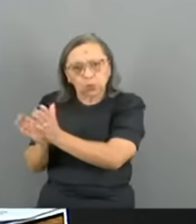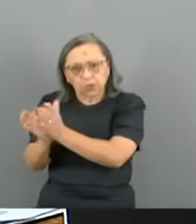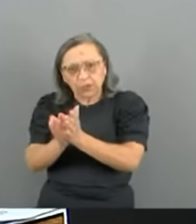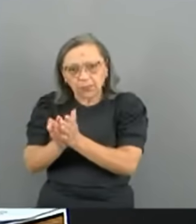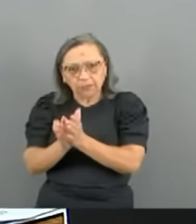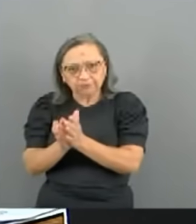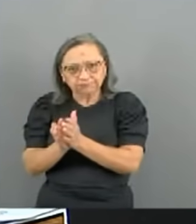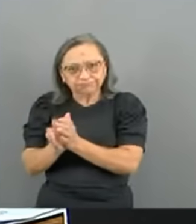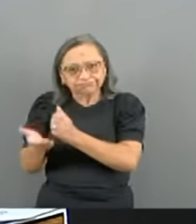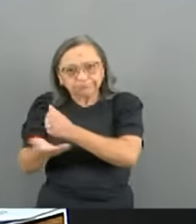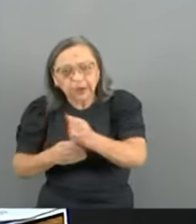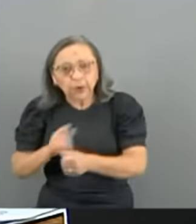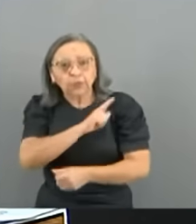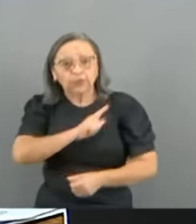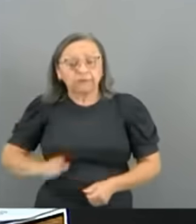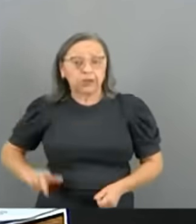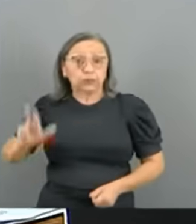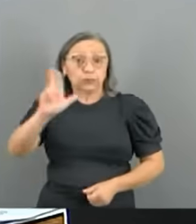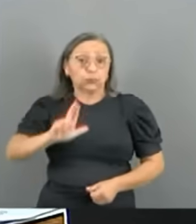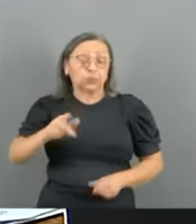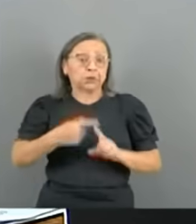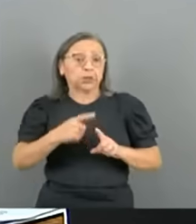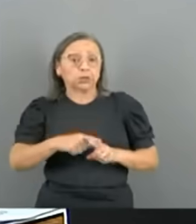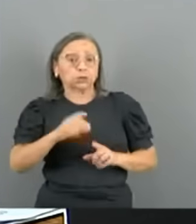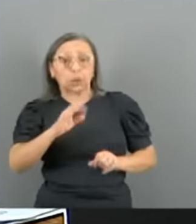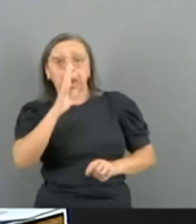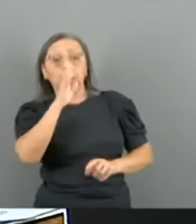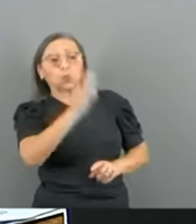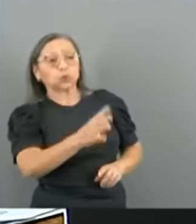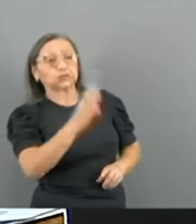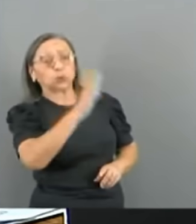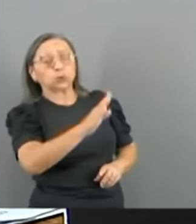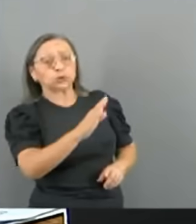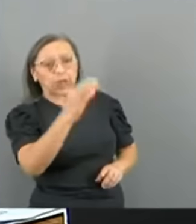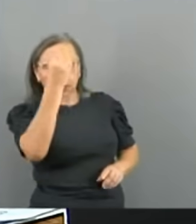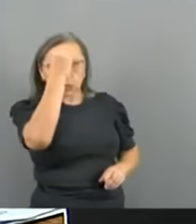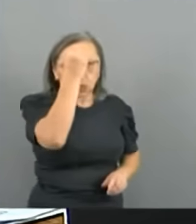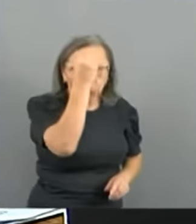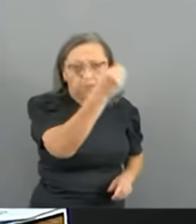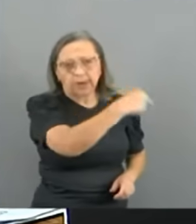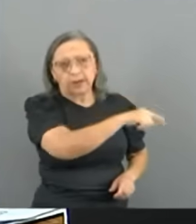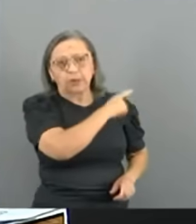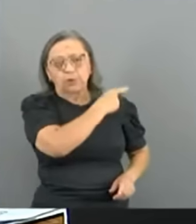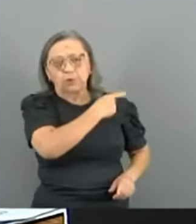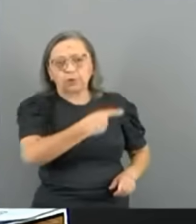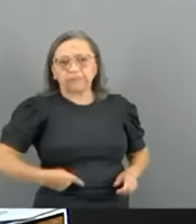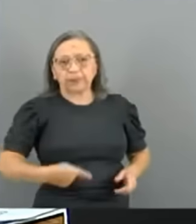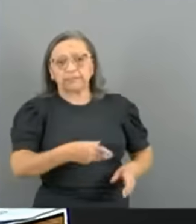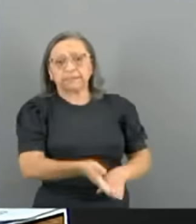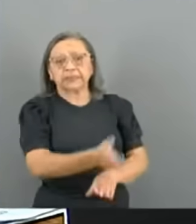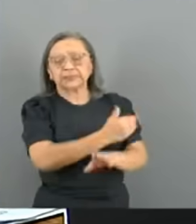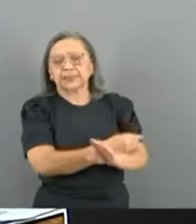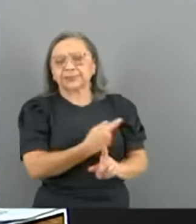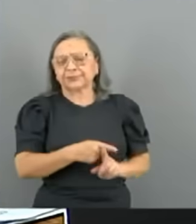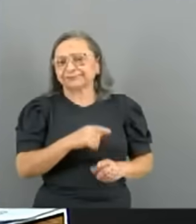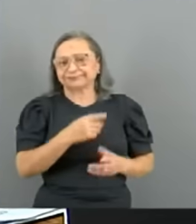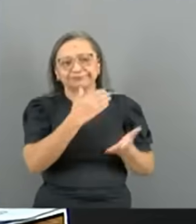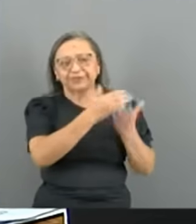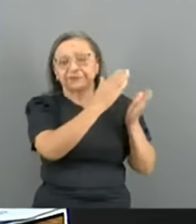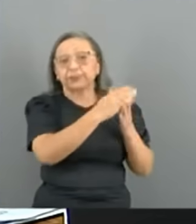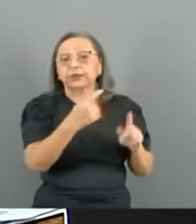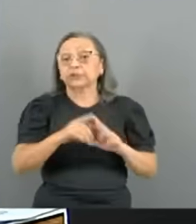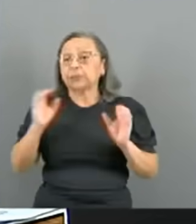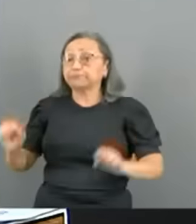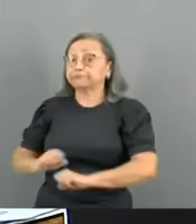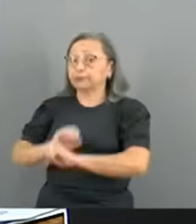que quer colocar a culpa no governo anterior, uma coisa completamente descabida, já que explodiu, os